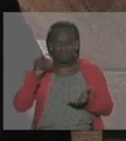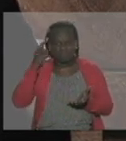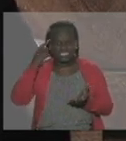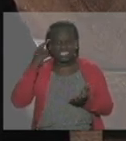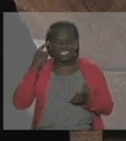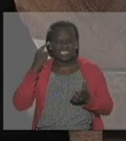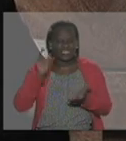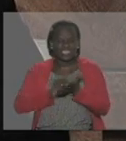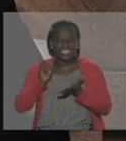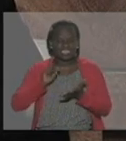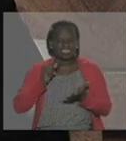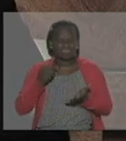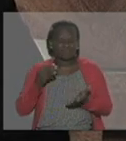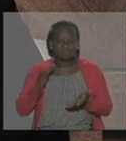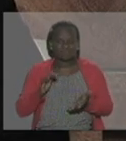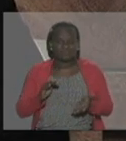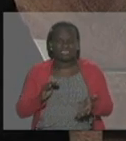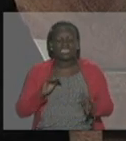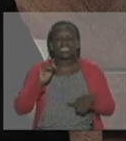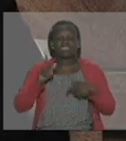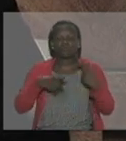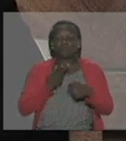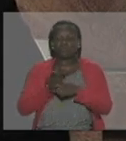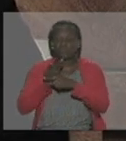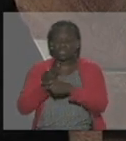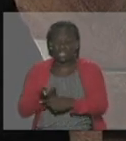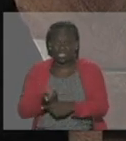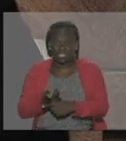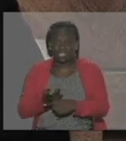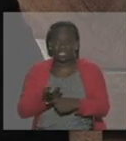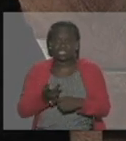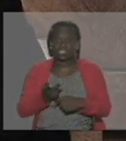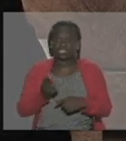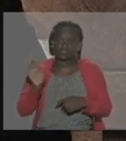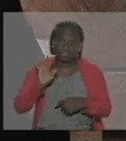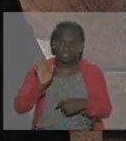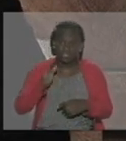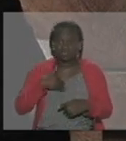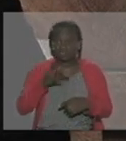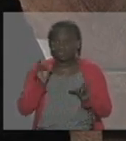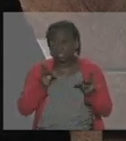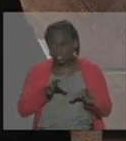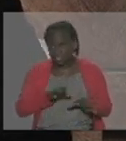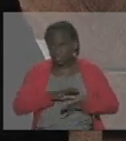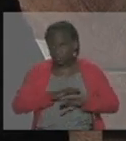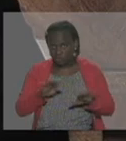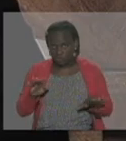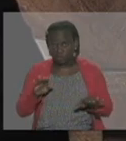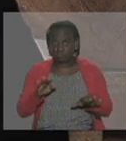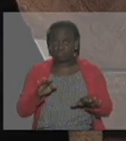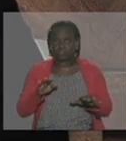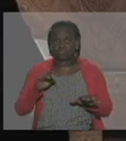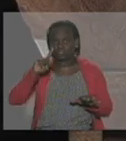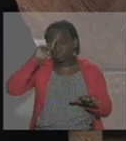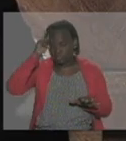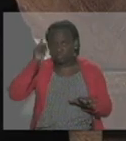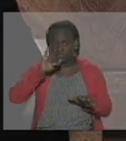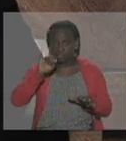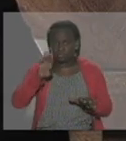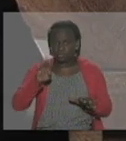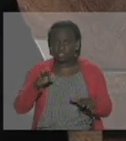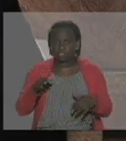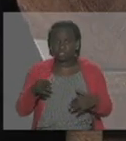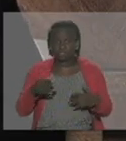sério eu me eu o procurei mais ou menos me despedir dizer olha tô saindo do do